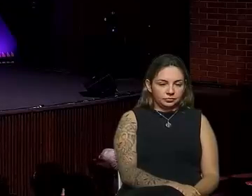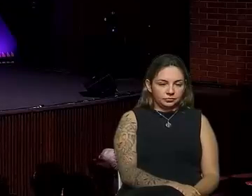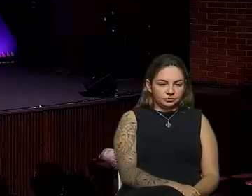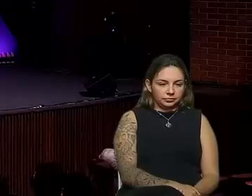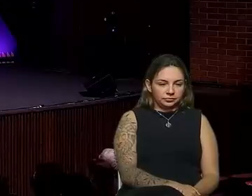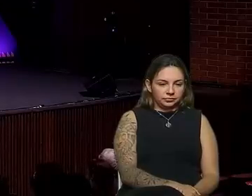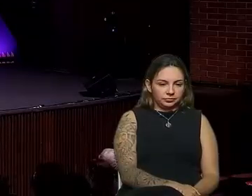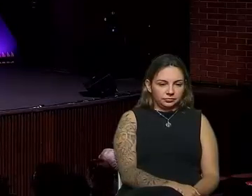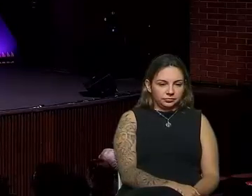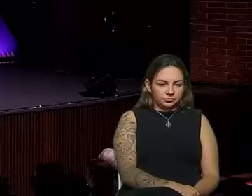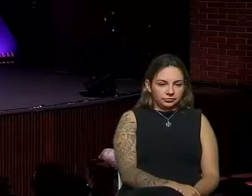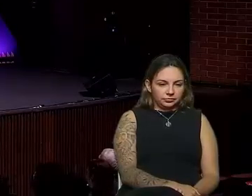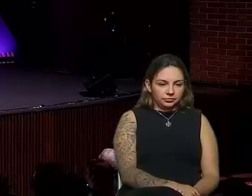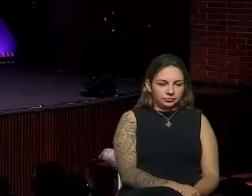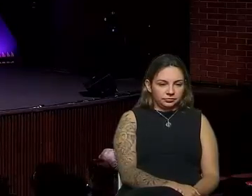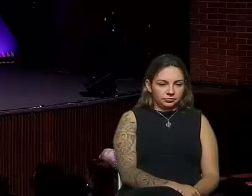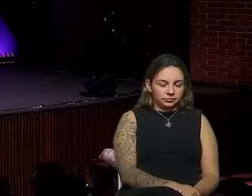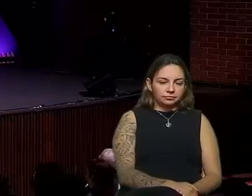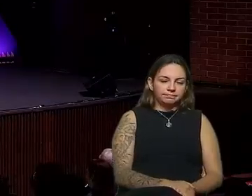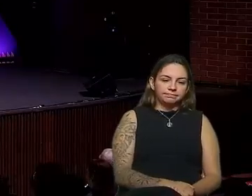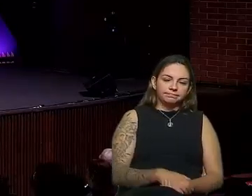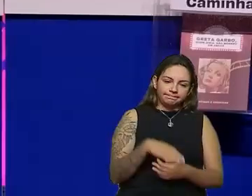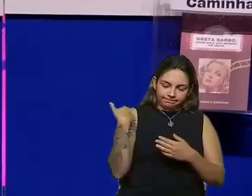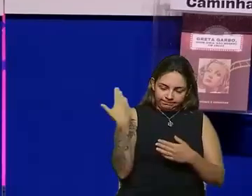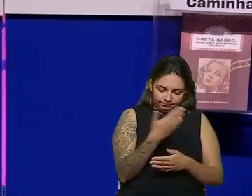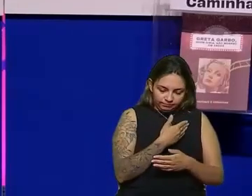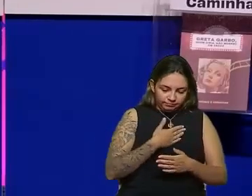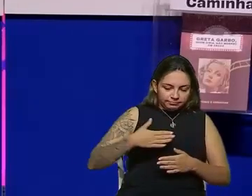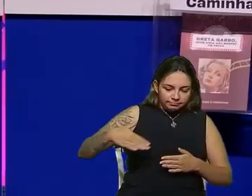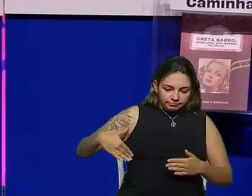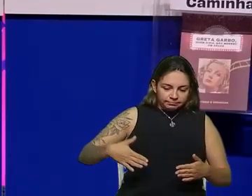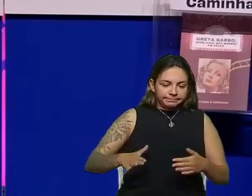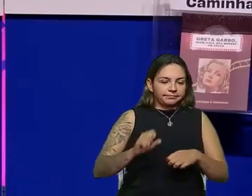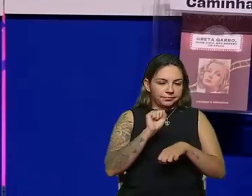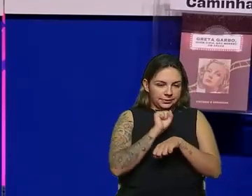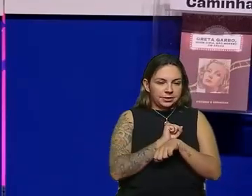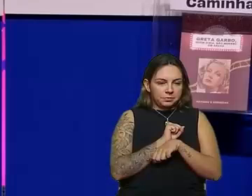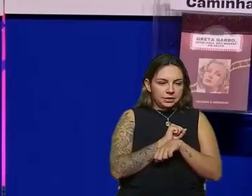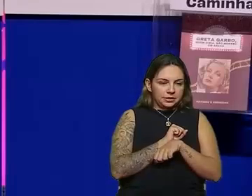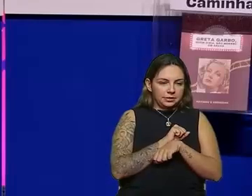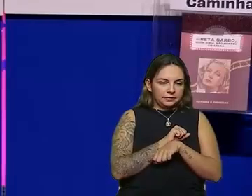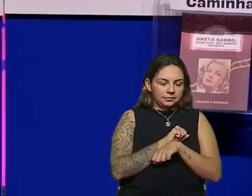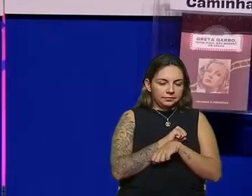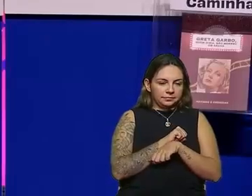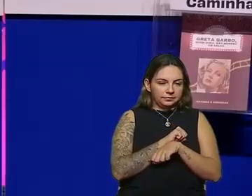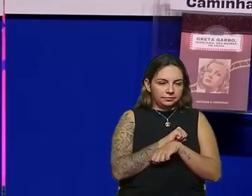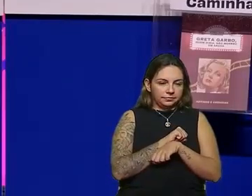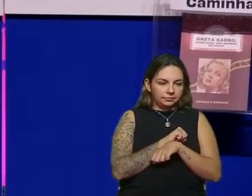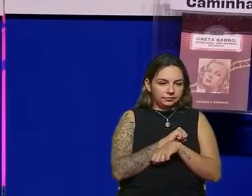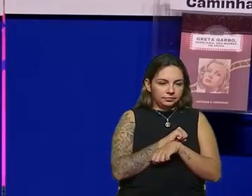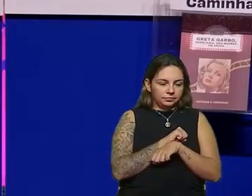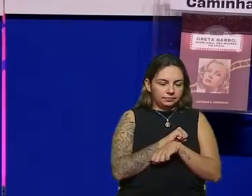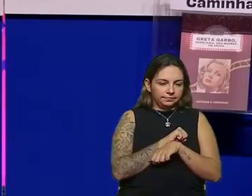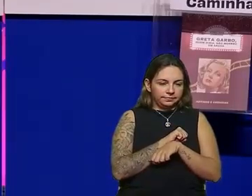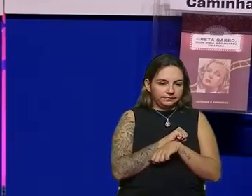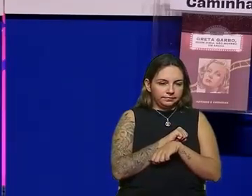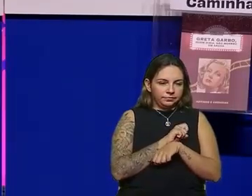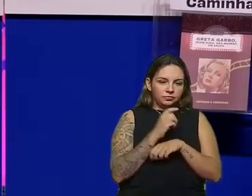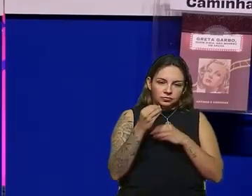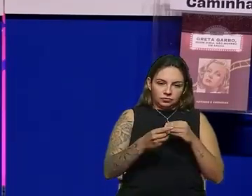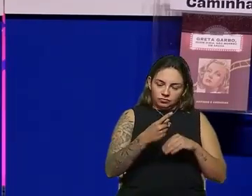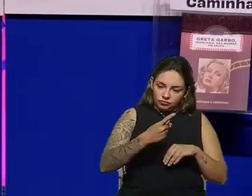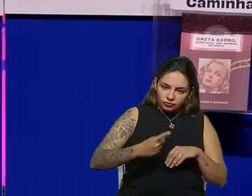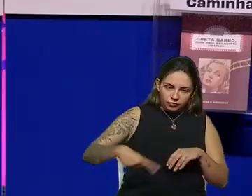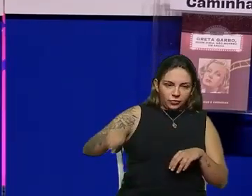falado. De tempos em tempos a plateia é filmada e está cheia. No canto inferior direito do vídeo em questão, lê-se Quinto Fli